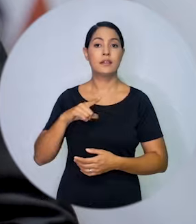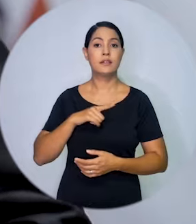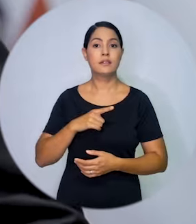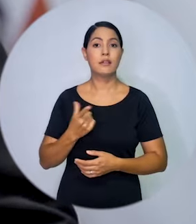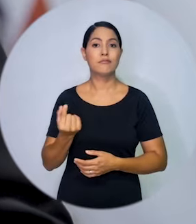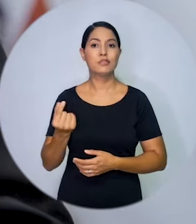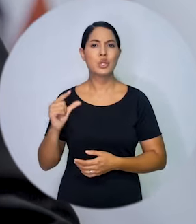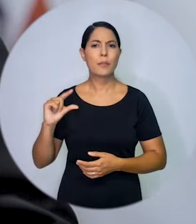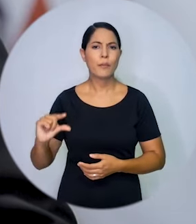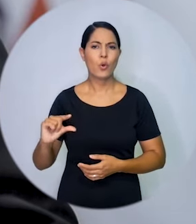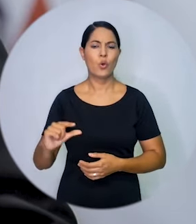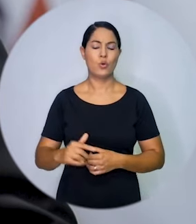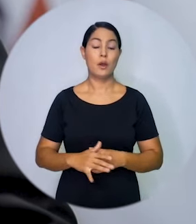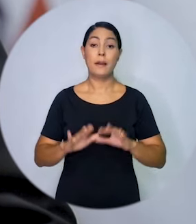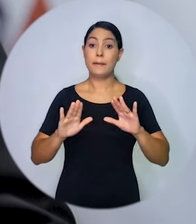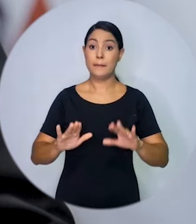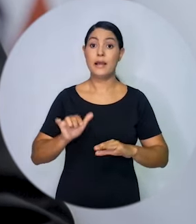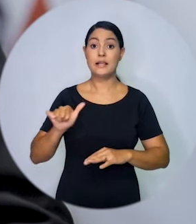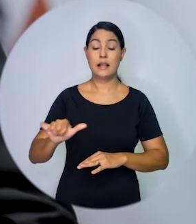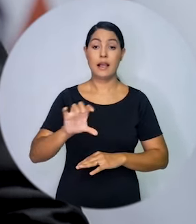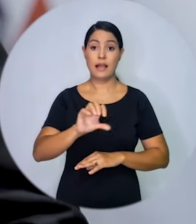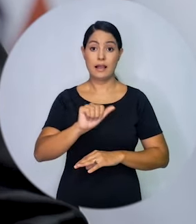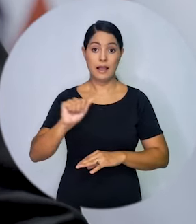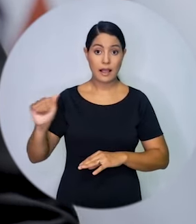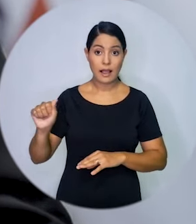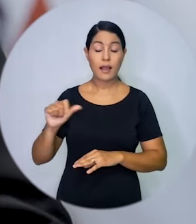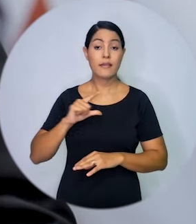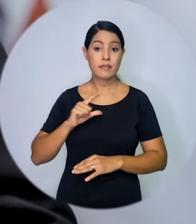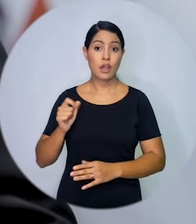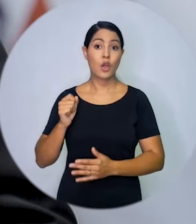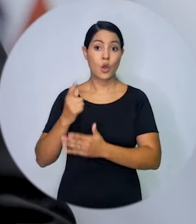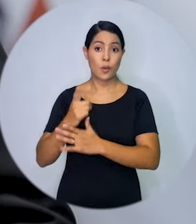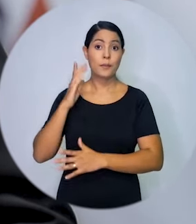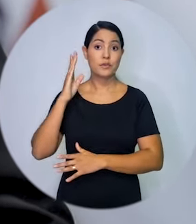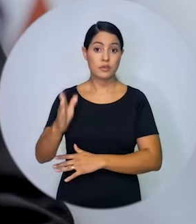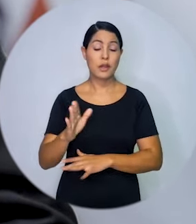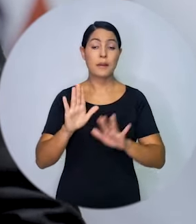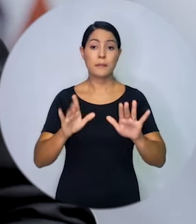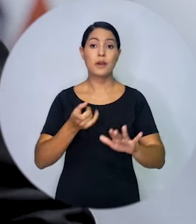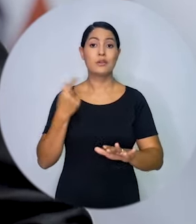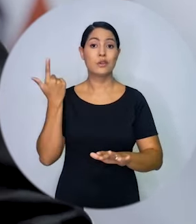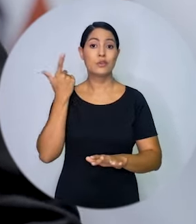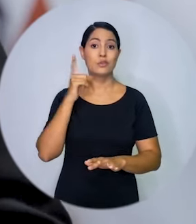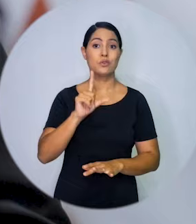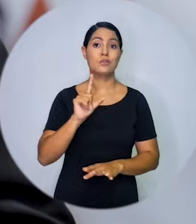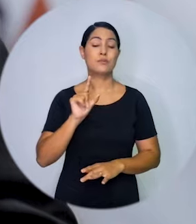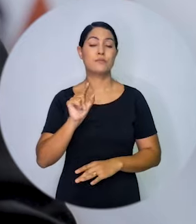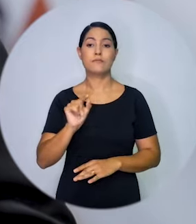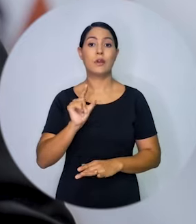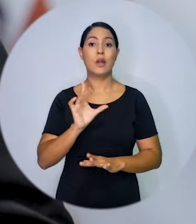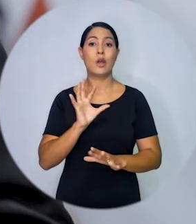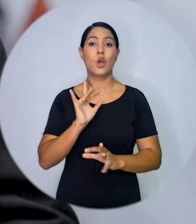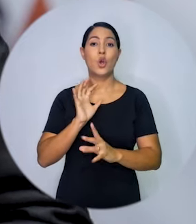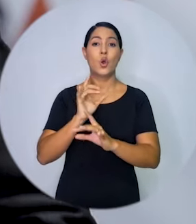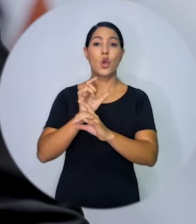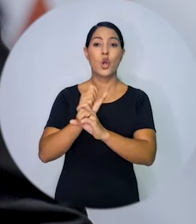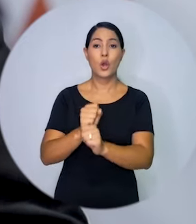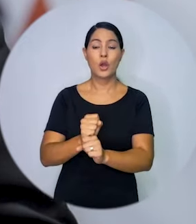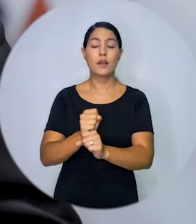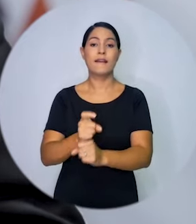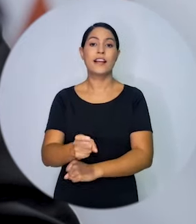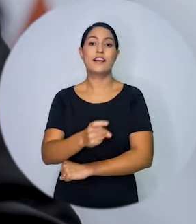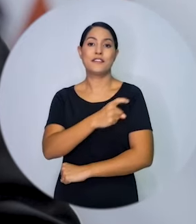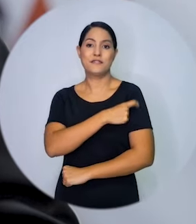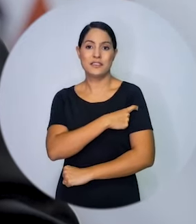as caixas com maior capacidade financeira também fazem compras diretas e a gente consegue assim atingir